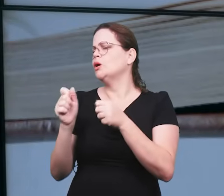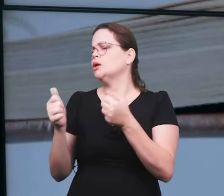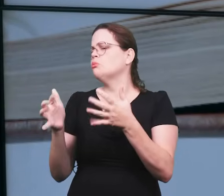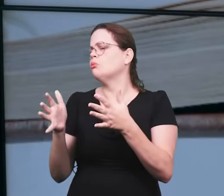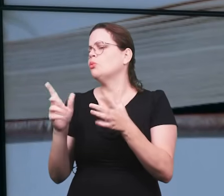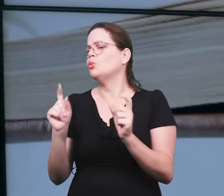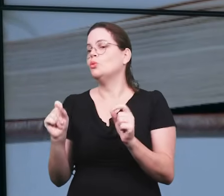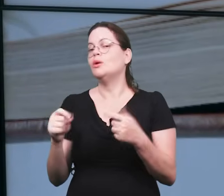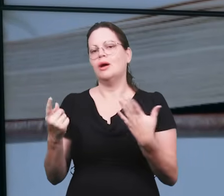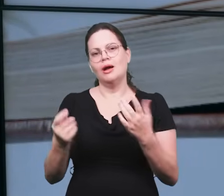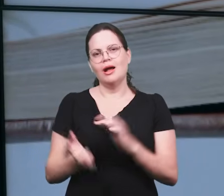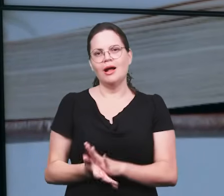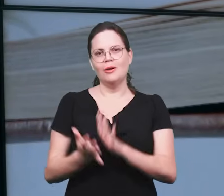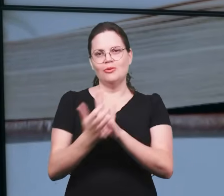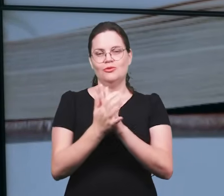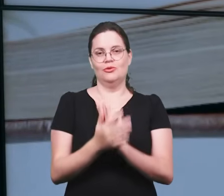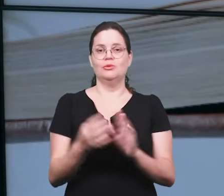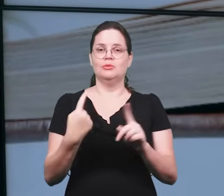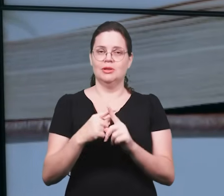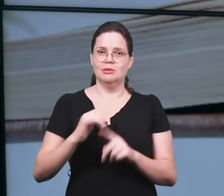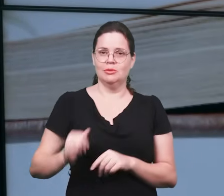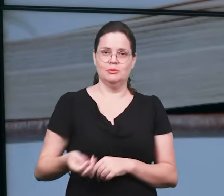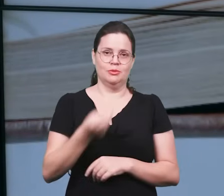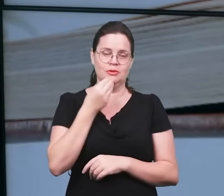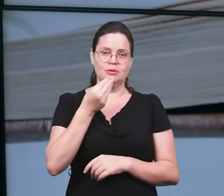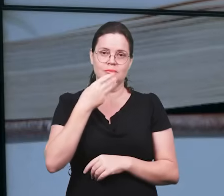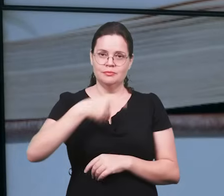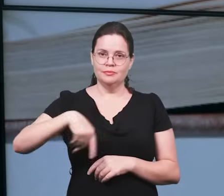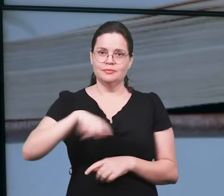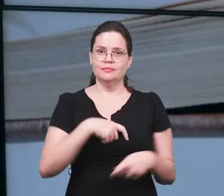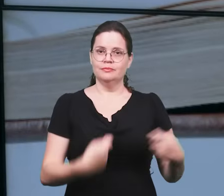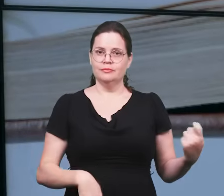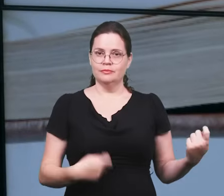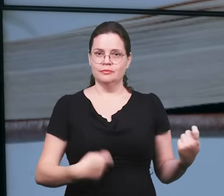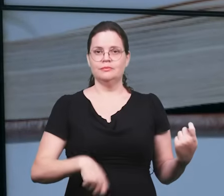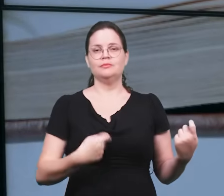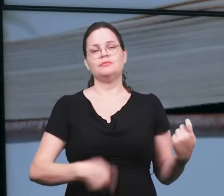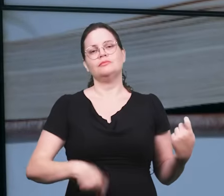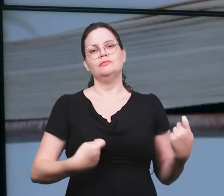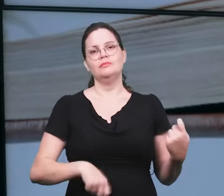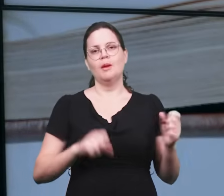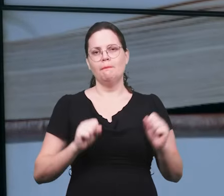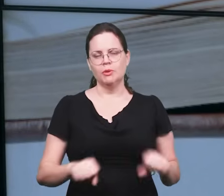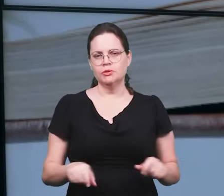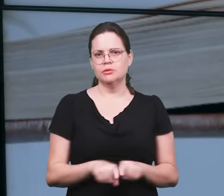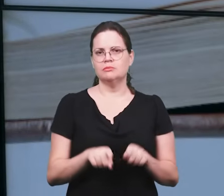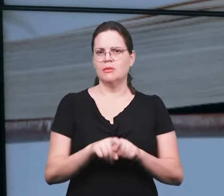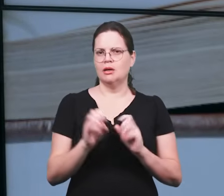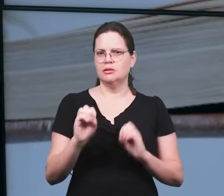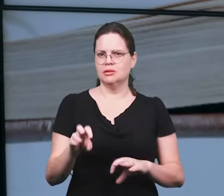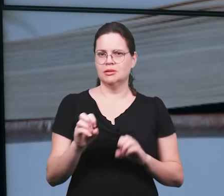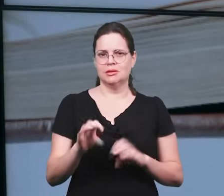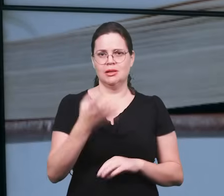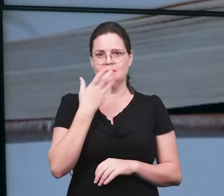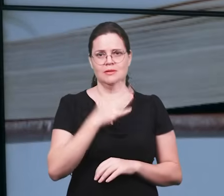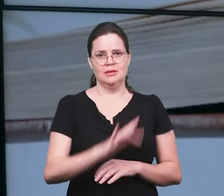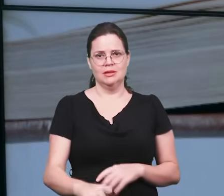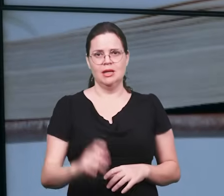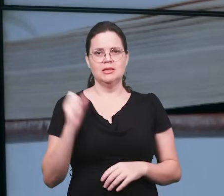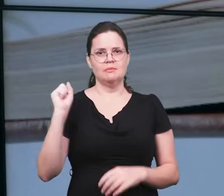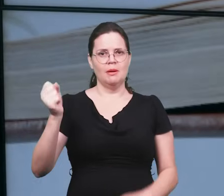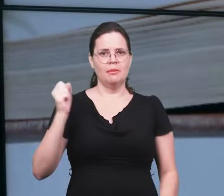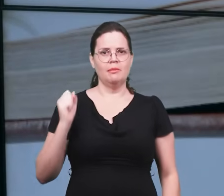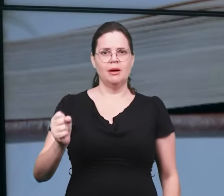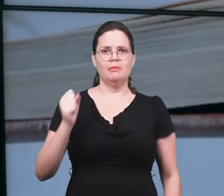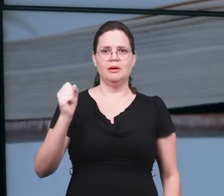no trabalho, né? Um instrumentista da casa do Senhor, tocando um violão, ensinando as crianças,